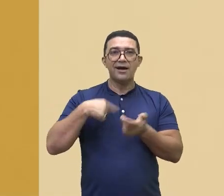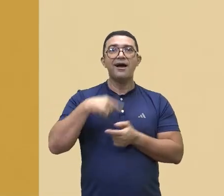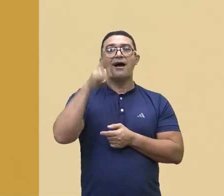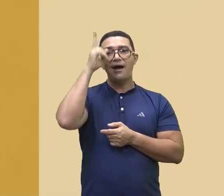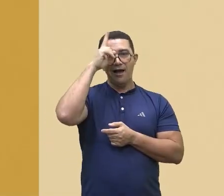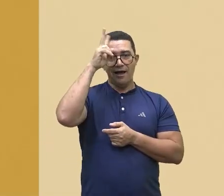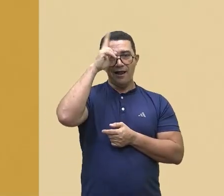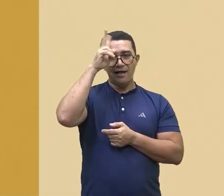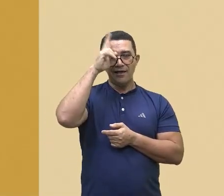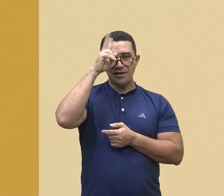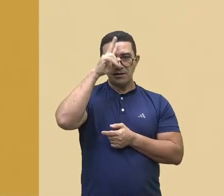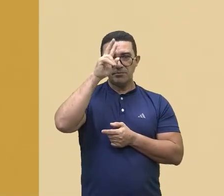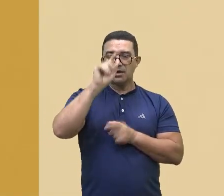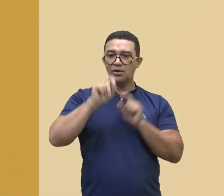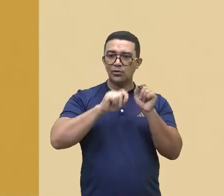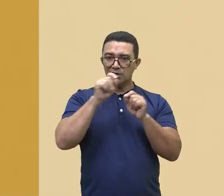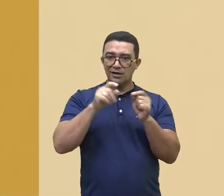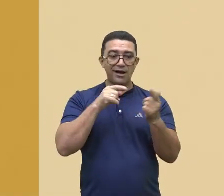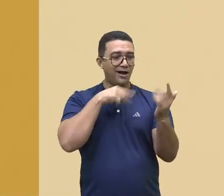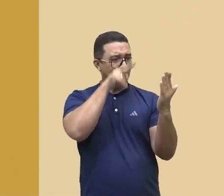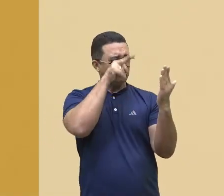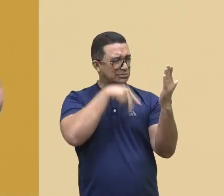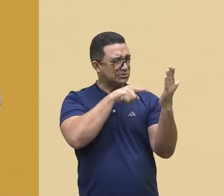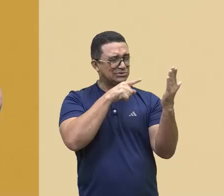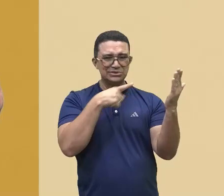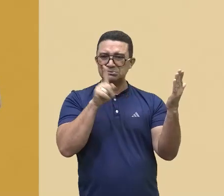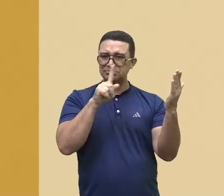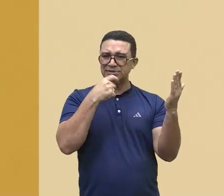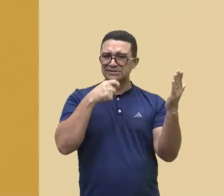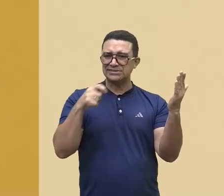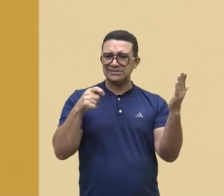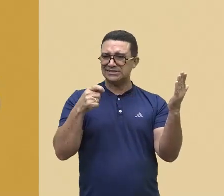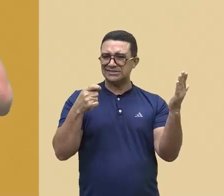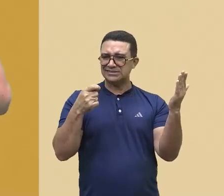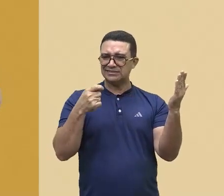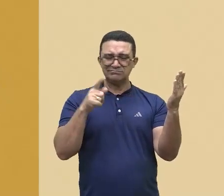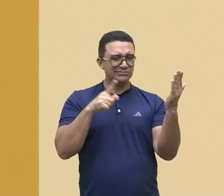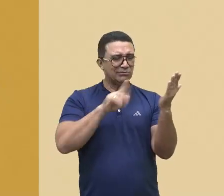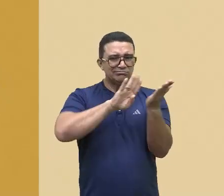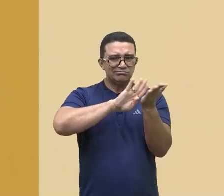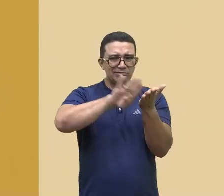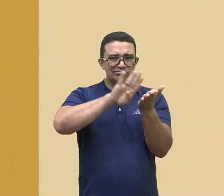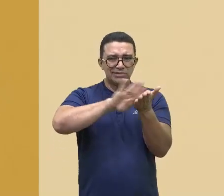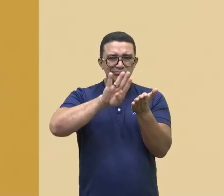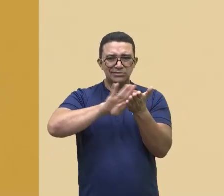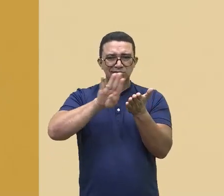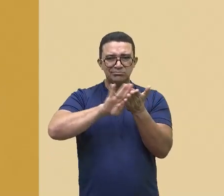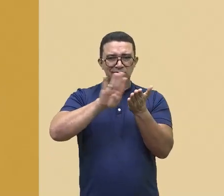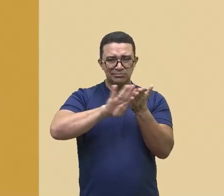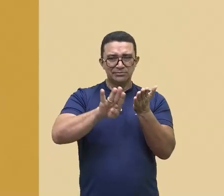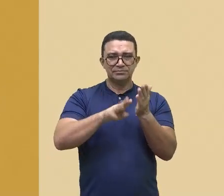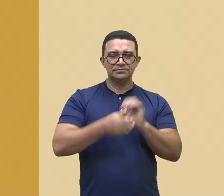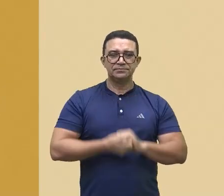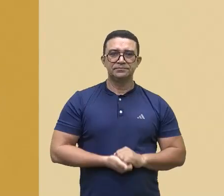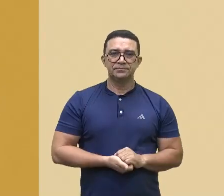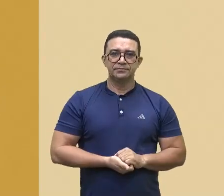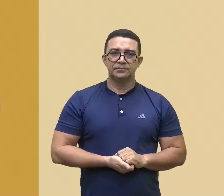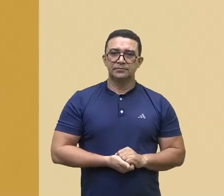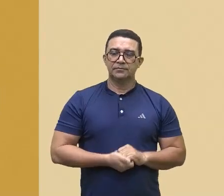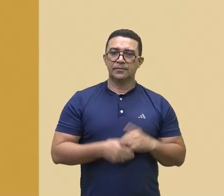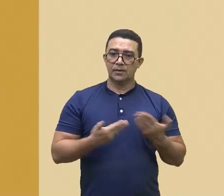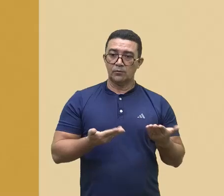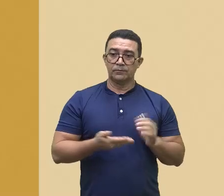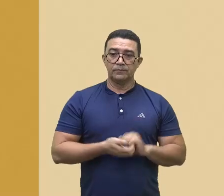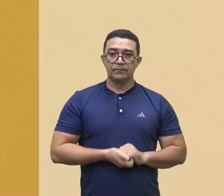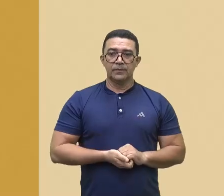lembrar que você riscou ele da lista, ou seja, você não precisa, você não vai comprar. Mesmo assim,